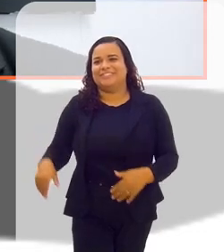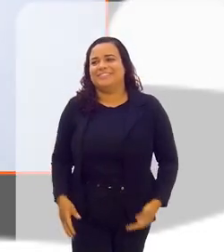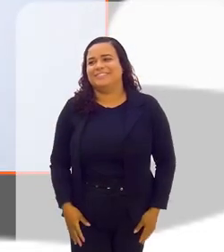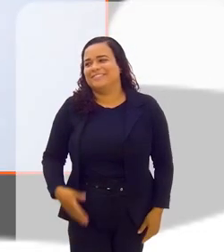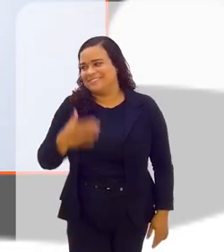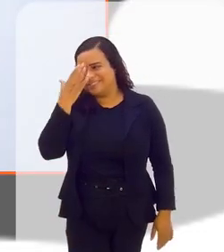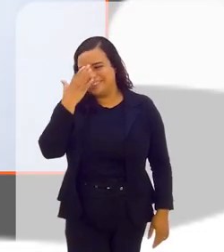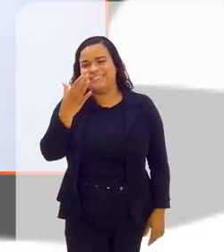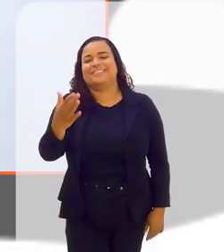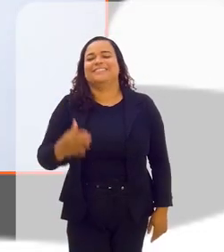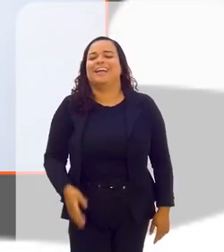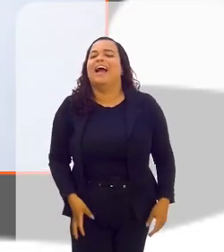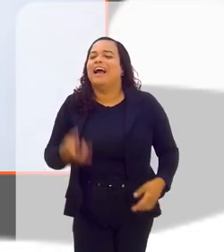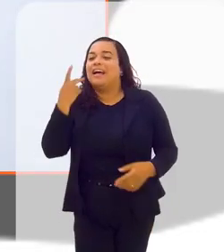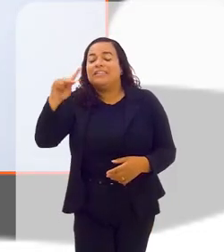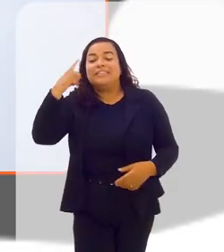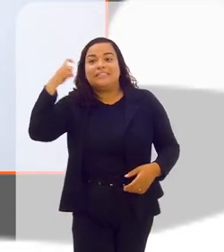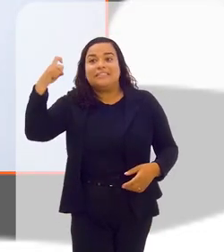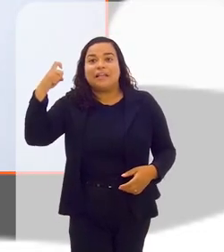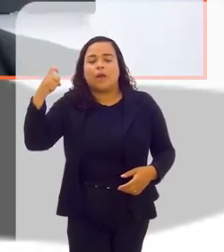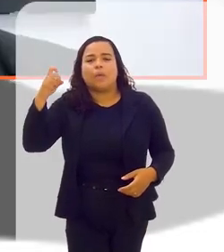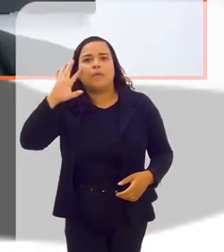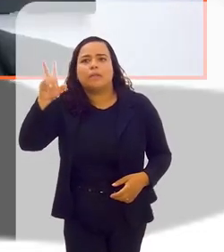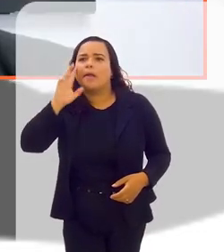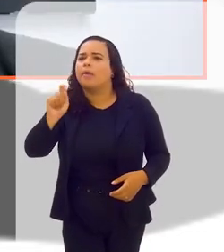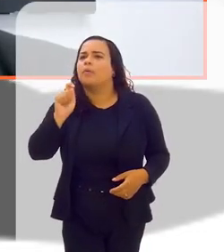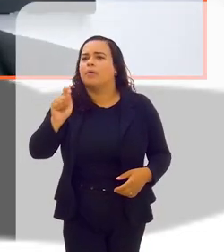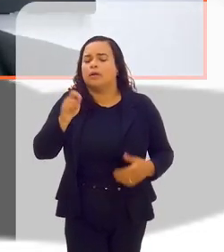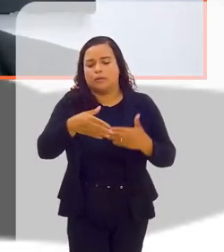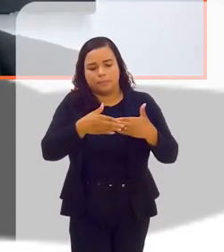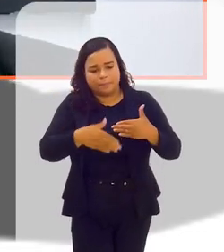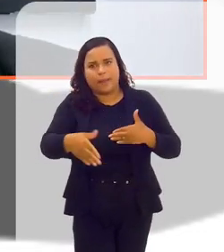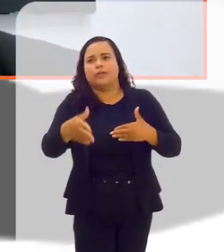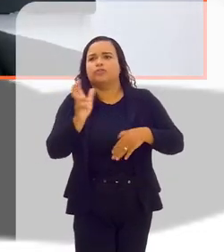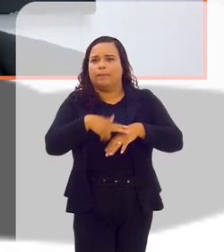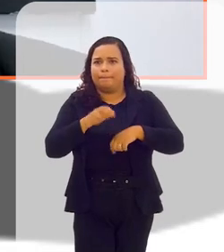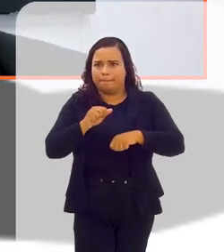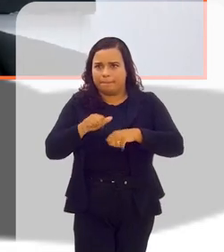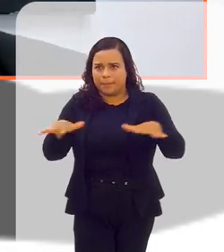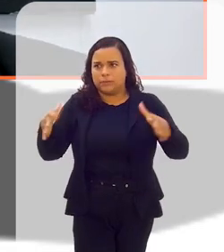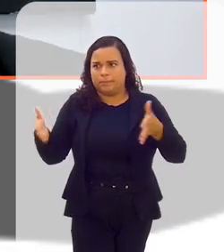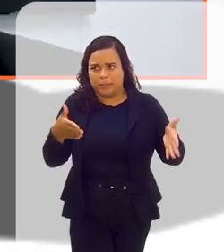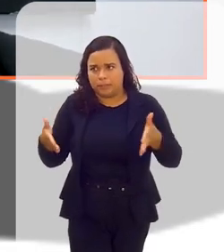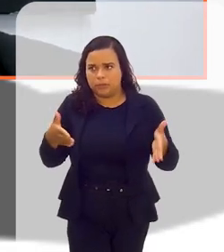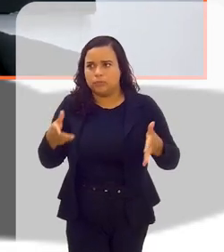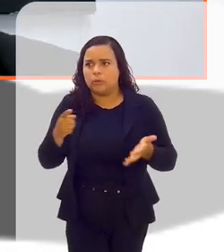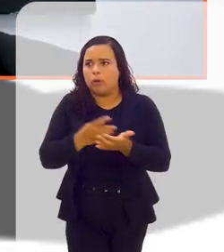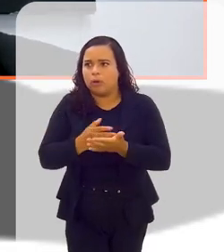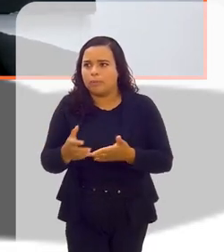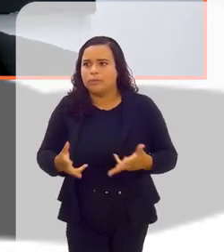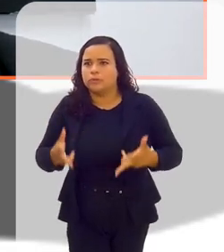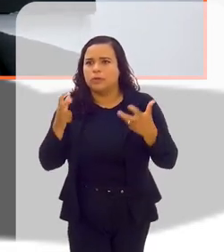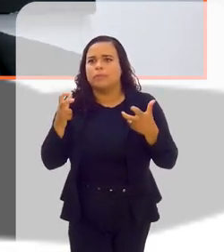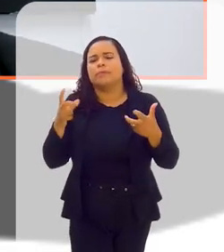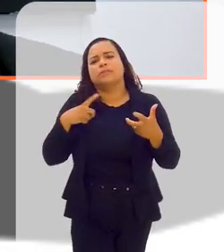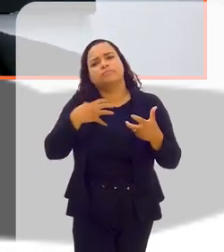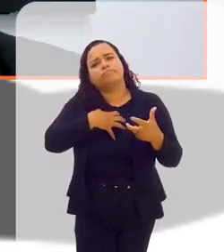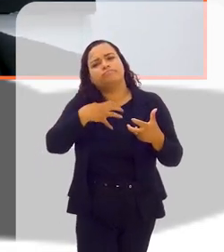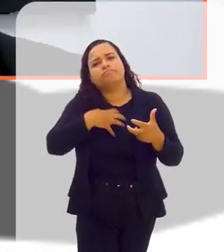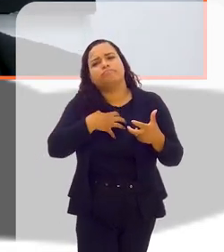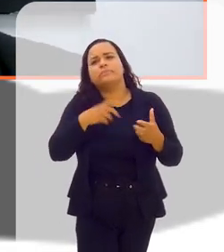Obrigada. Então, a tua ideia, a partir do momento da Covid, que você começou a